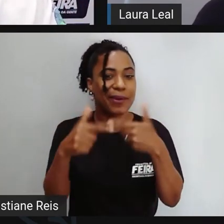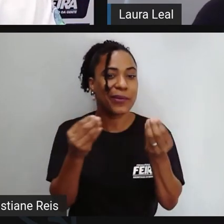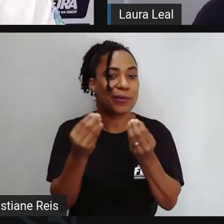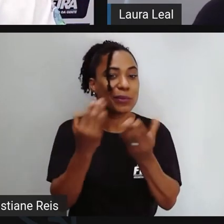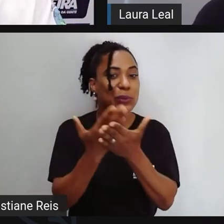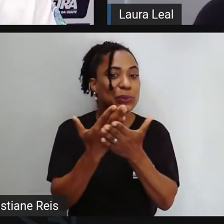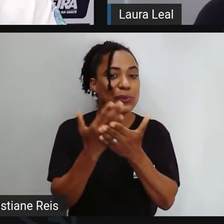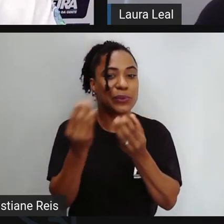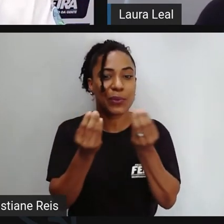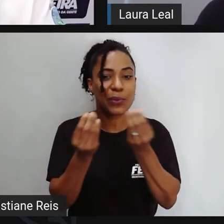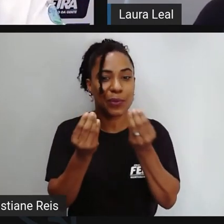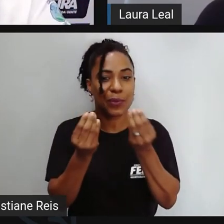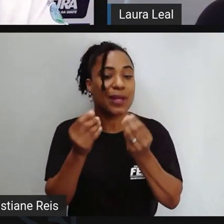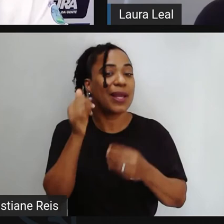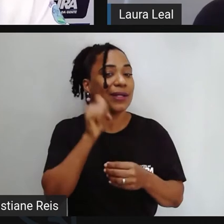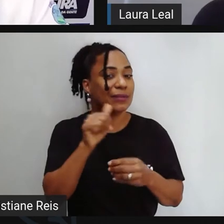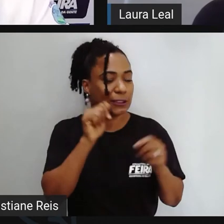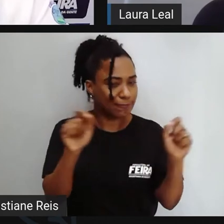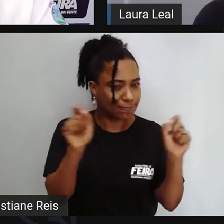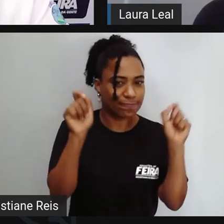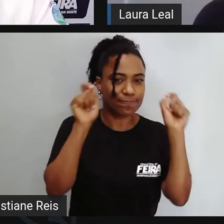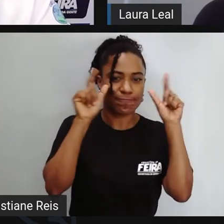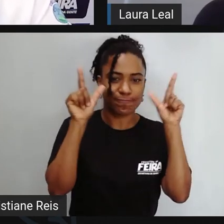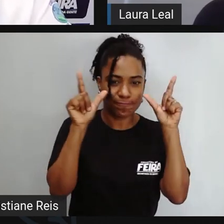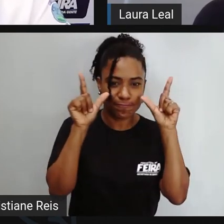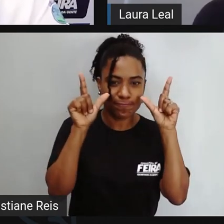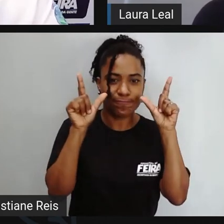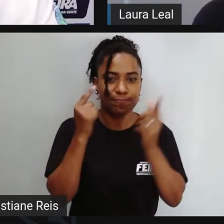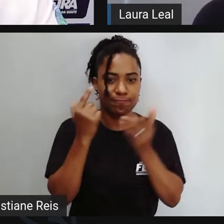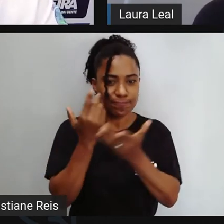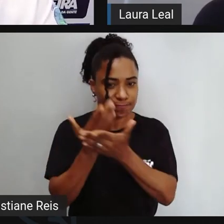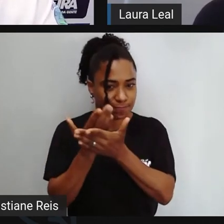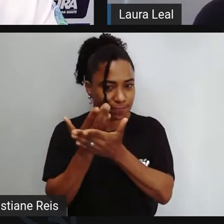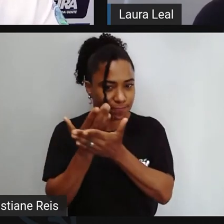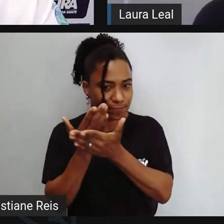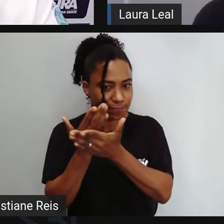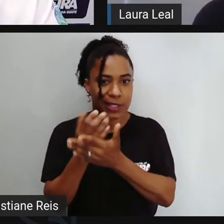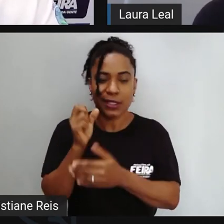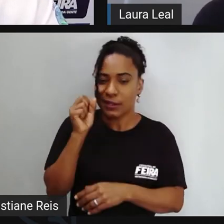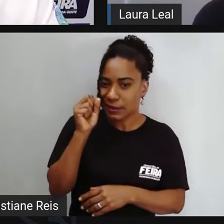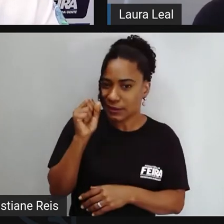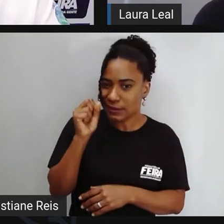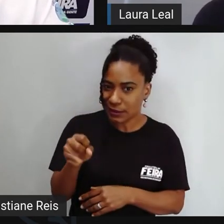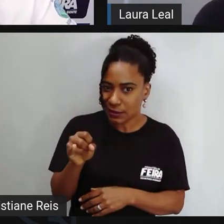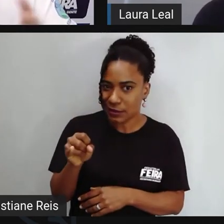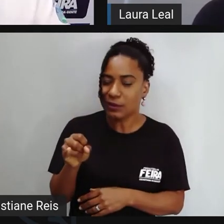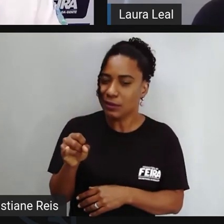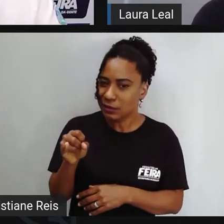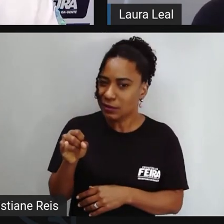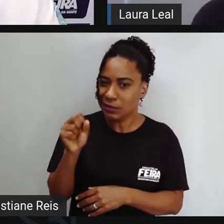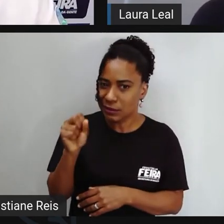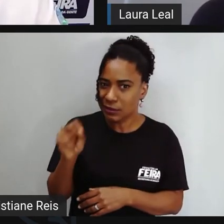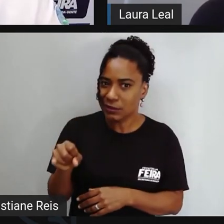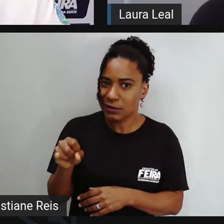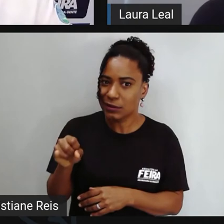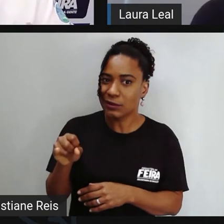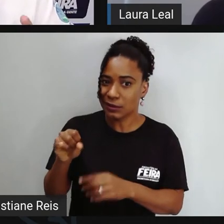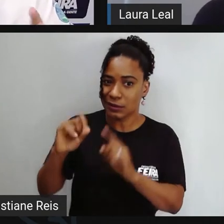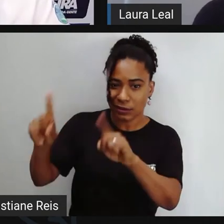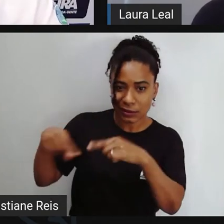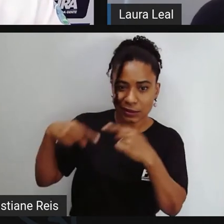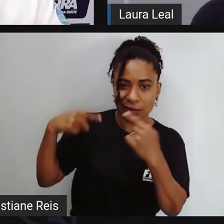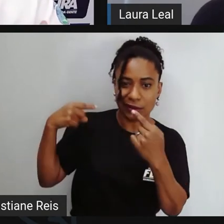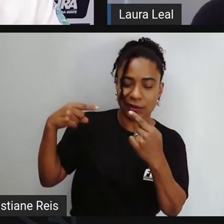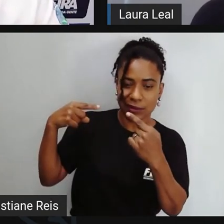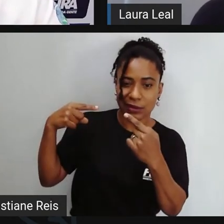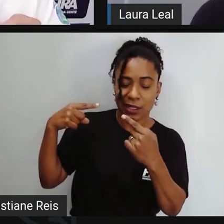atentas, né, para agir assim que algo começar a ir de encontro a ela, o